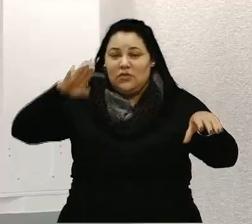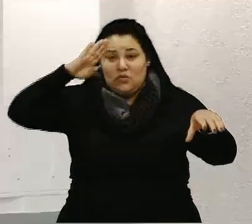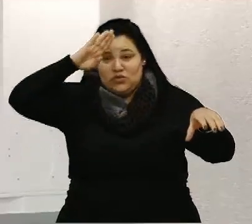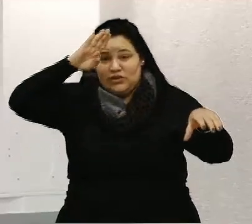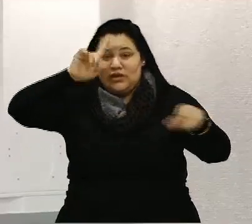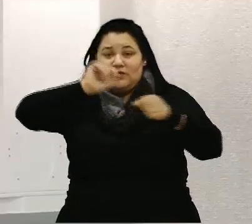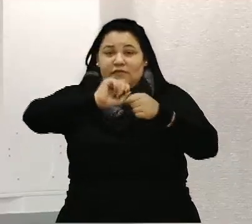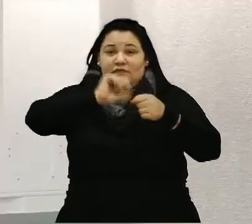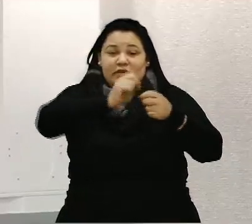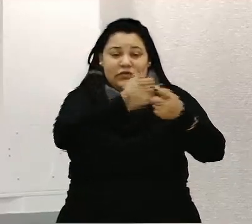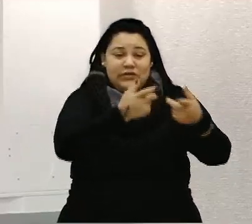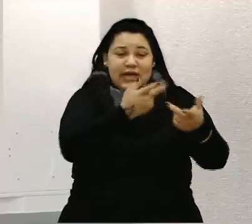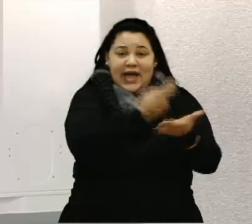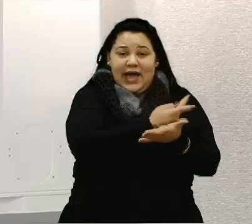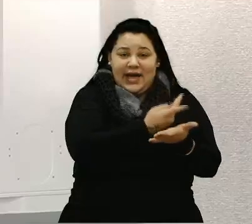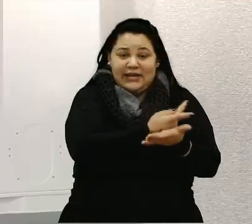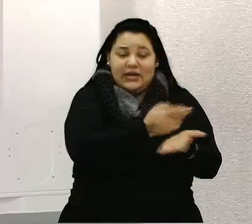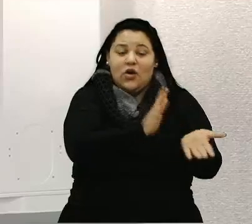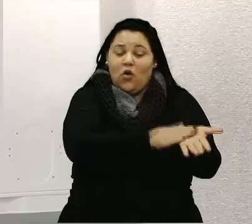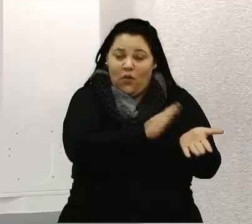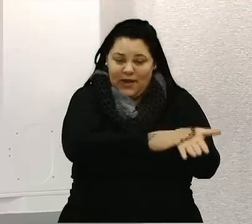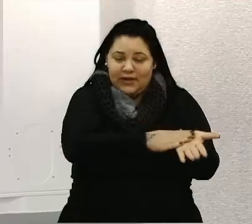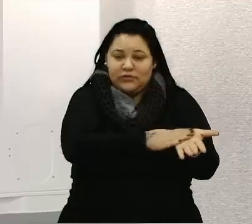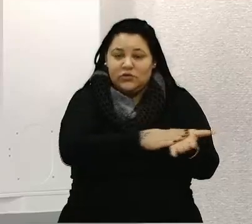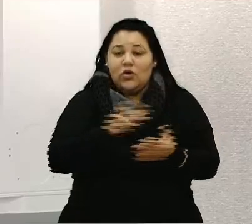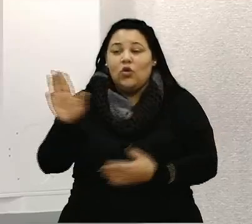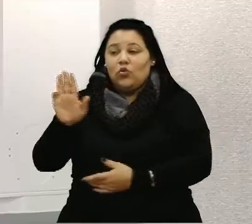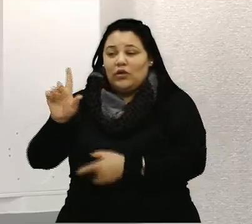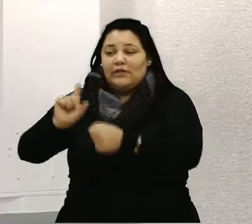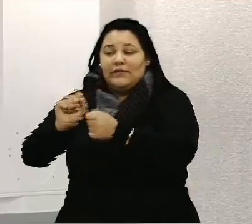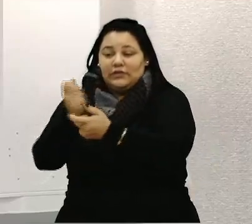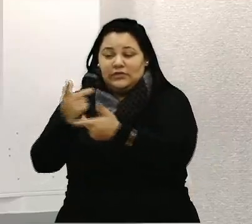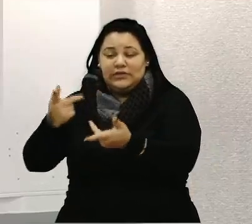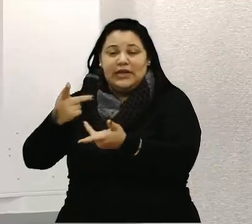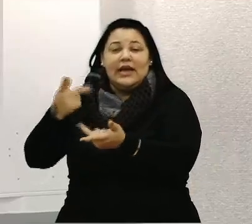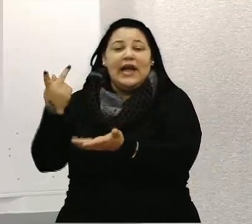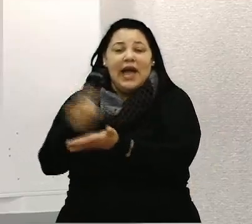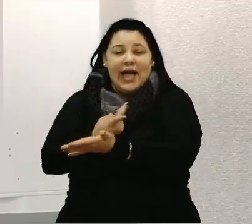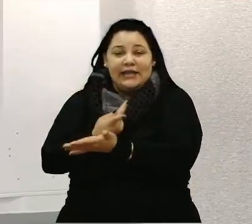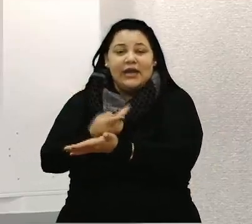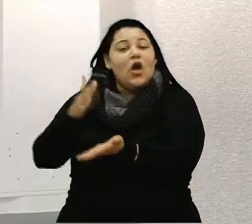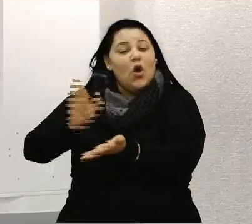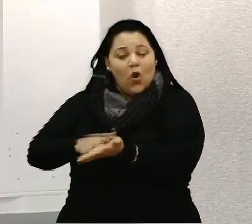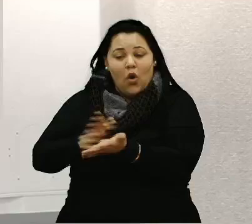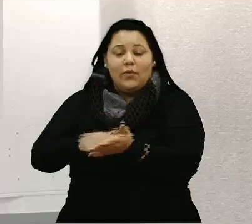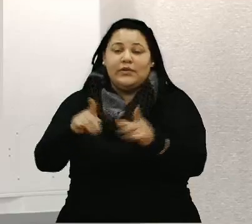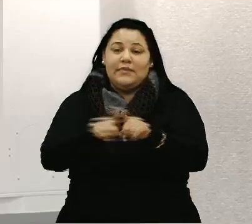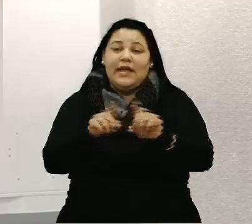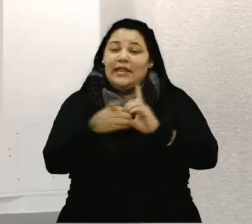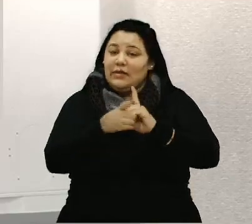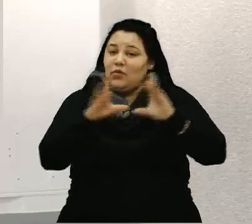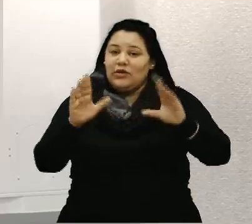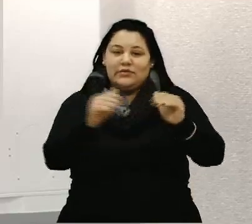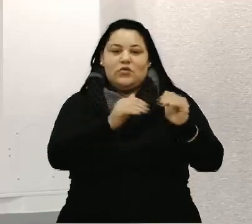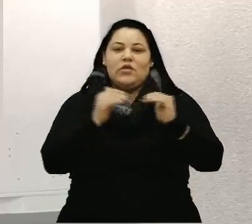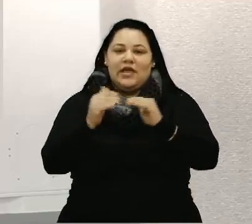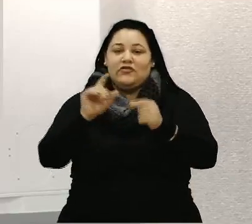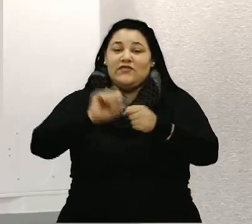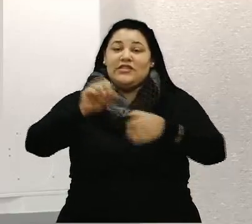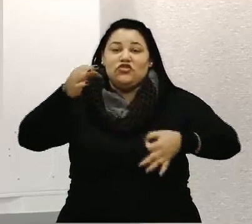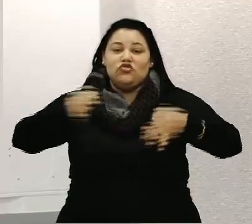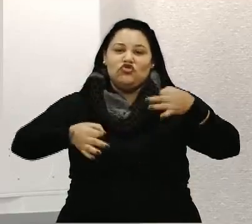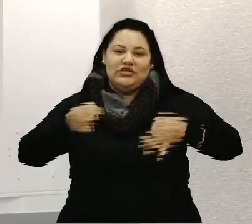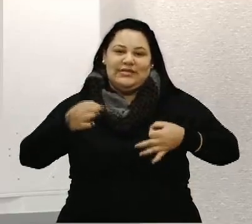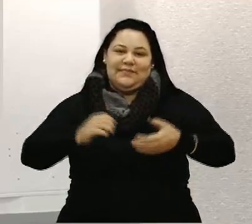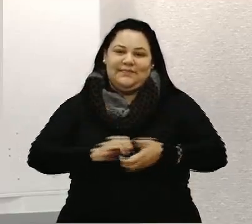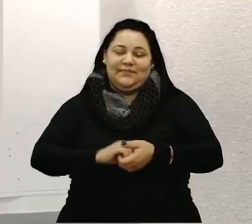ter cobrado. O Lula faz coisa errada, tem que cobrar. Isso é democracia, isso é fazer justiça. Infelizmente,